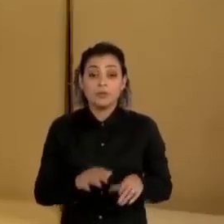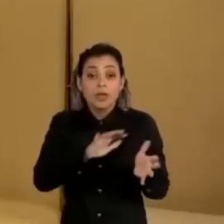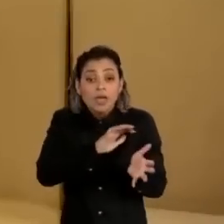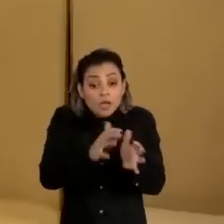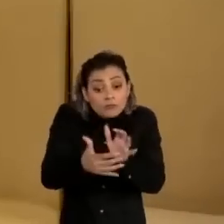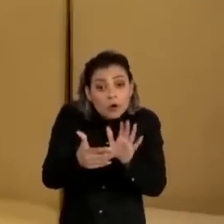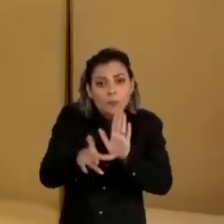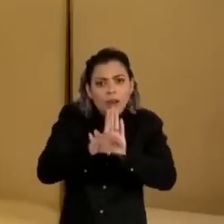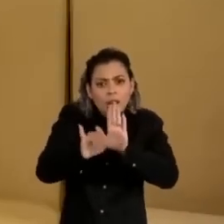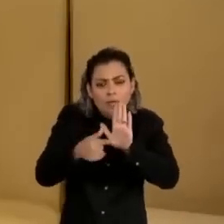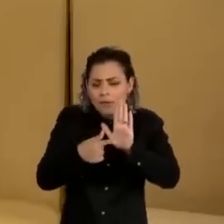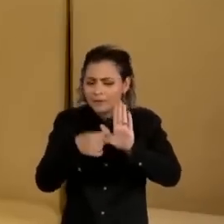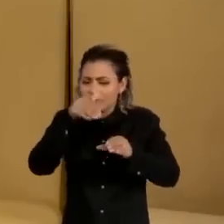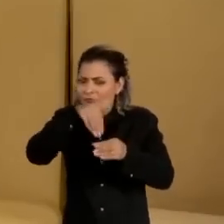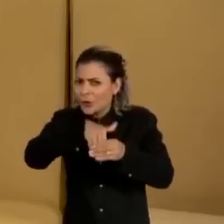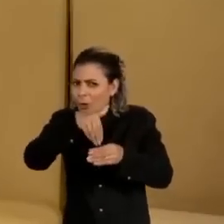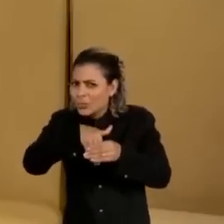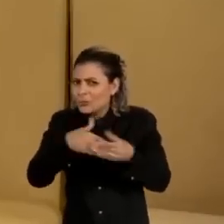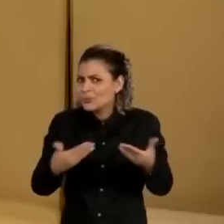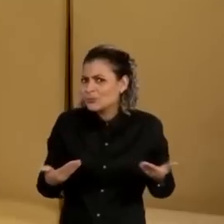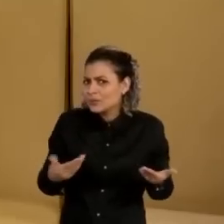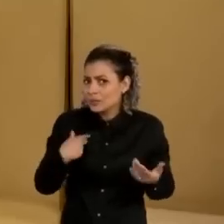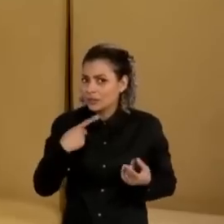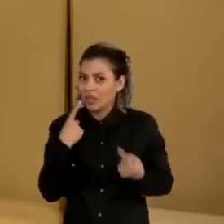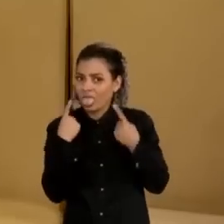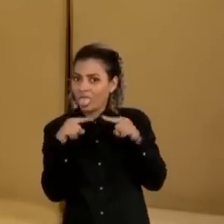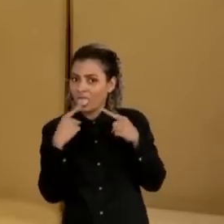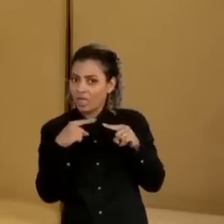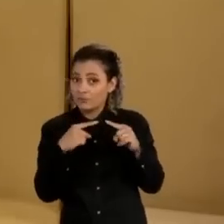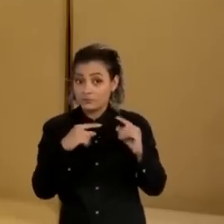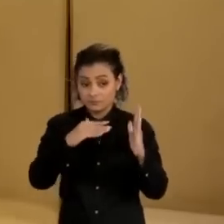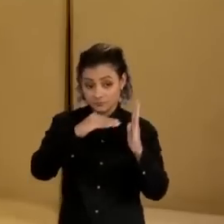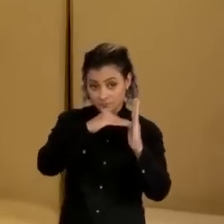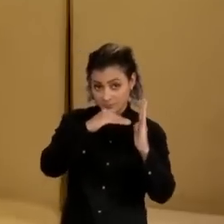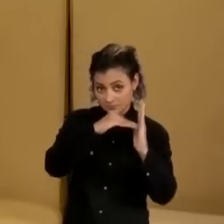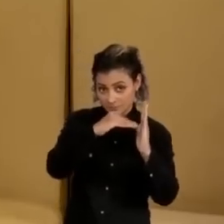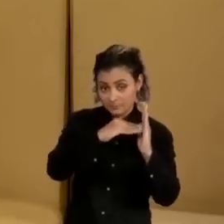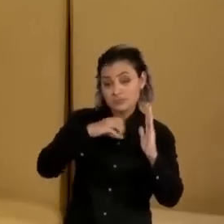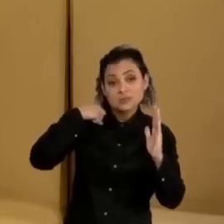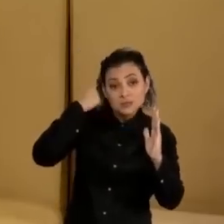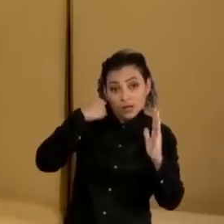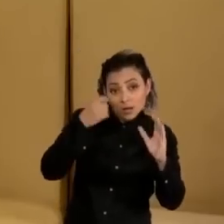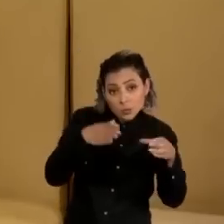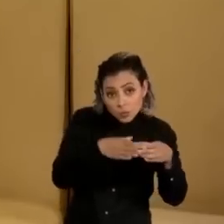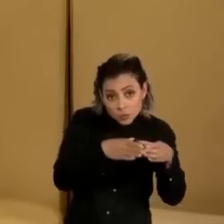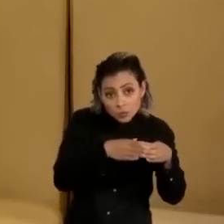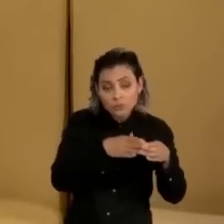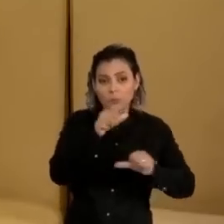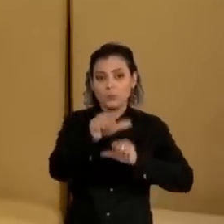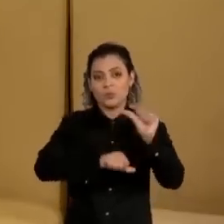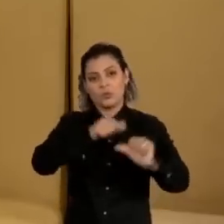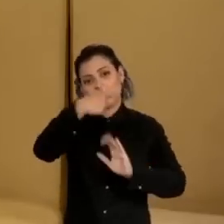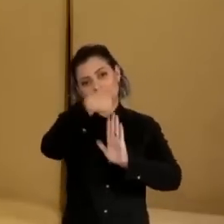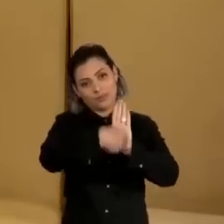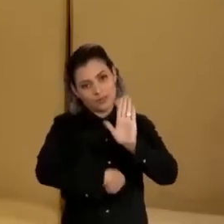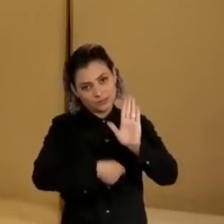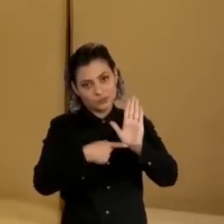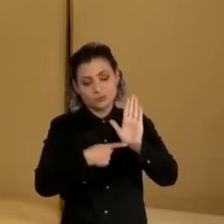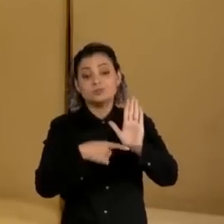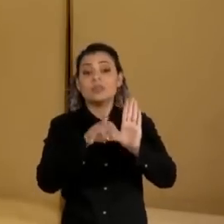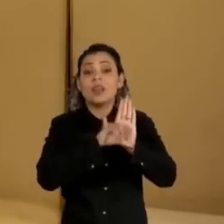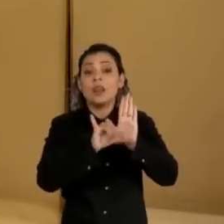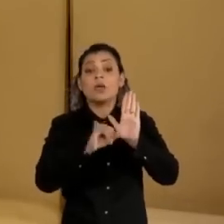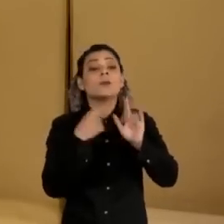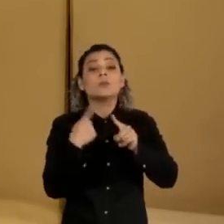Mini-reforma eleitoral. Após diversas críticas, os senadores alteraram toda a estrutura do polêmico projeto de lei para